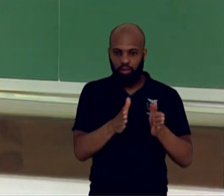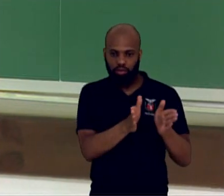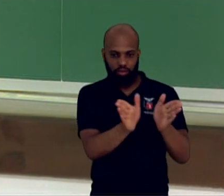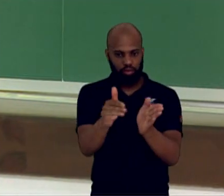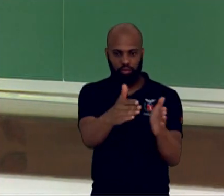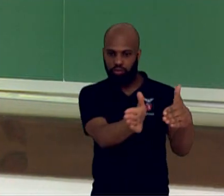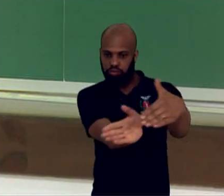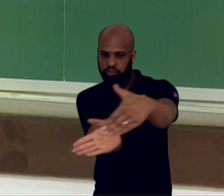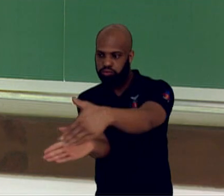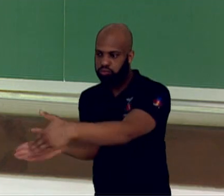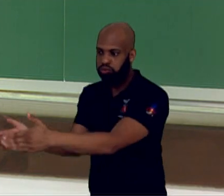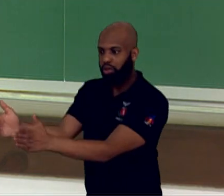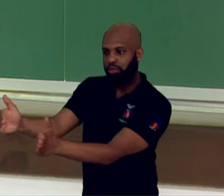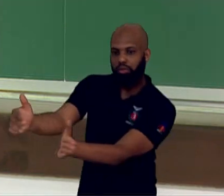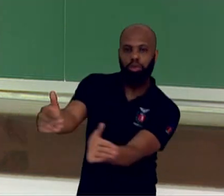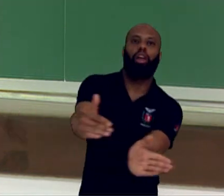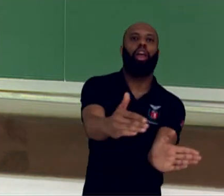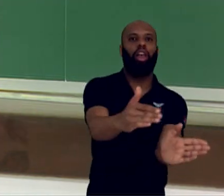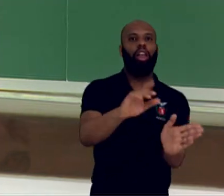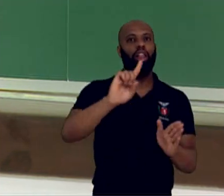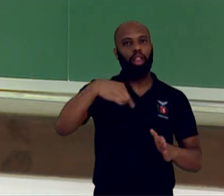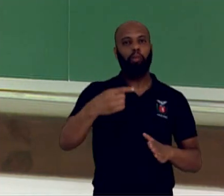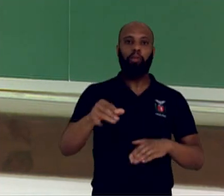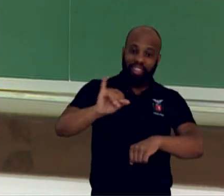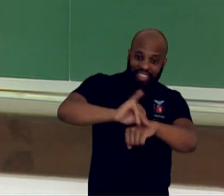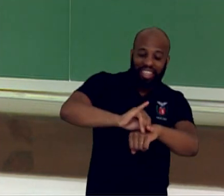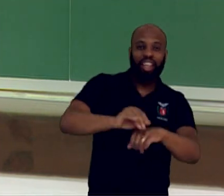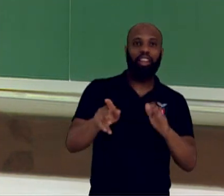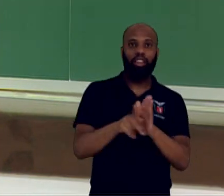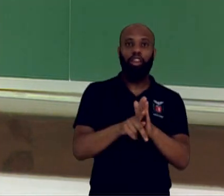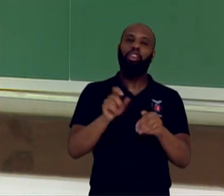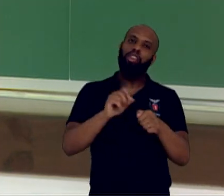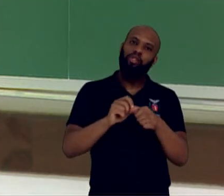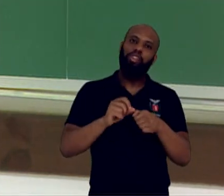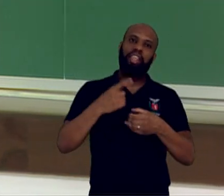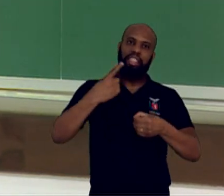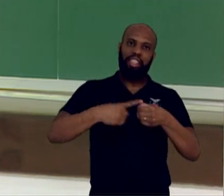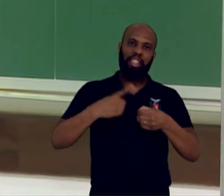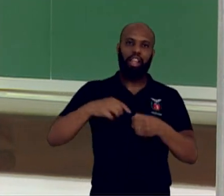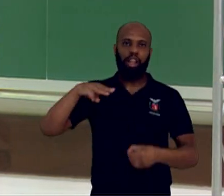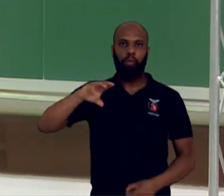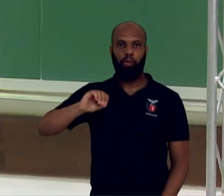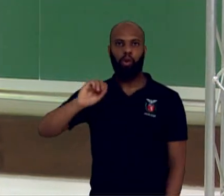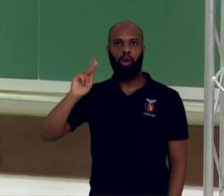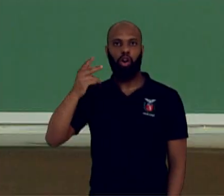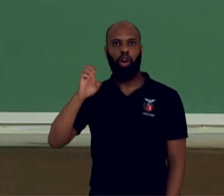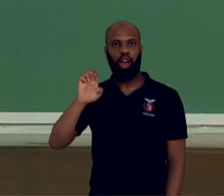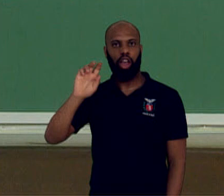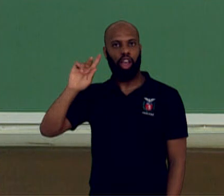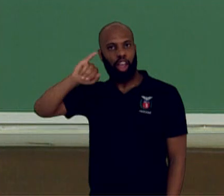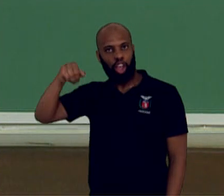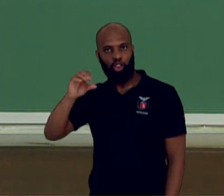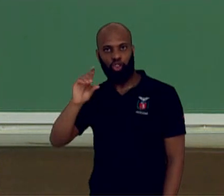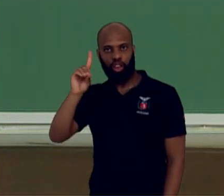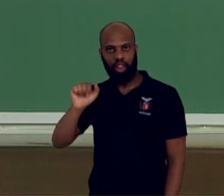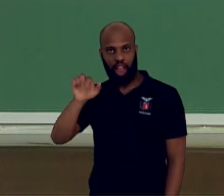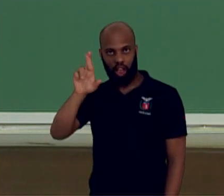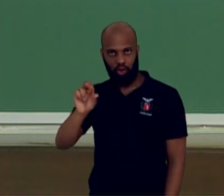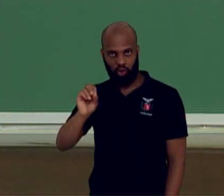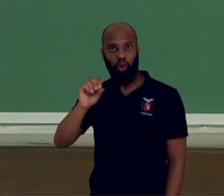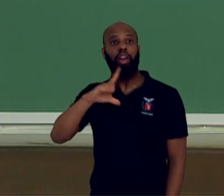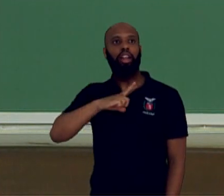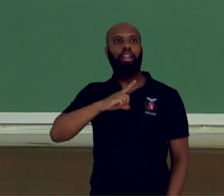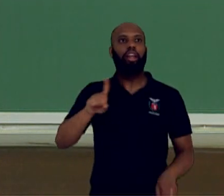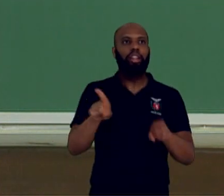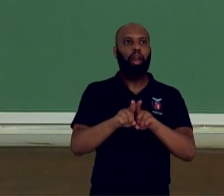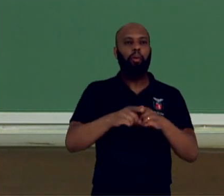que depois eles se encontravam. Nessa região central, eles construíram a cidade de Mohenjo-daro. Olha que representação bacana. Aqui nós temos então as